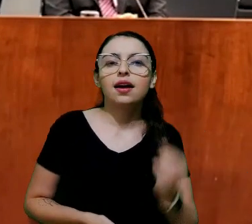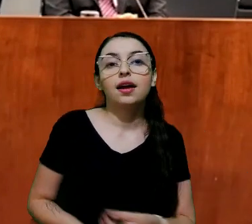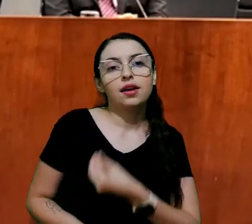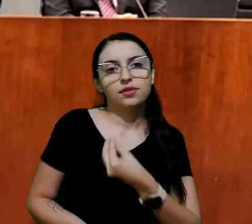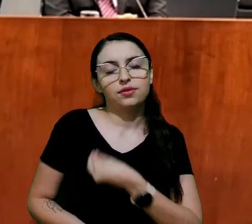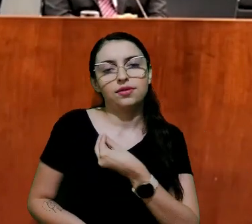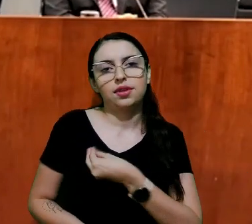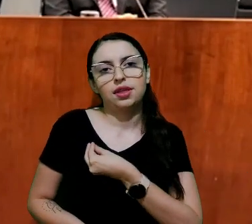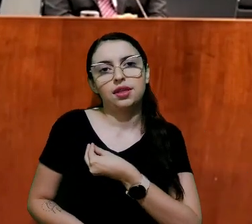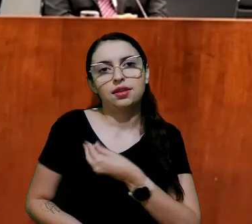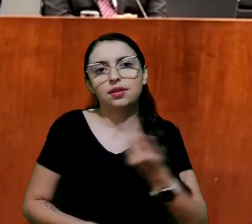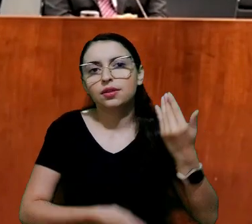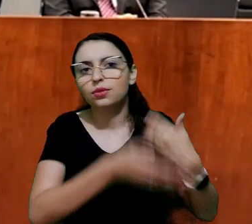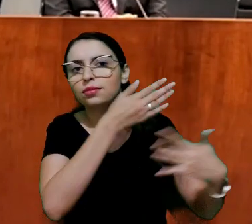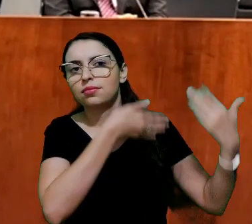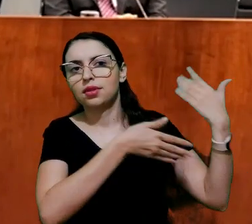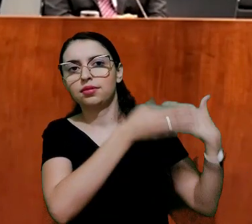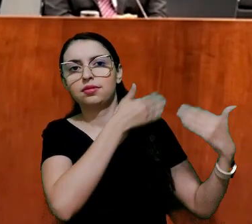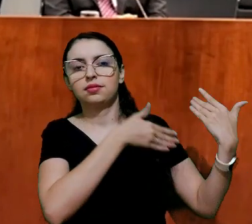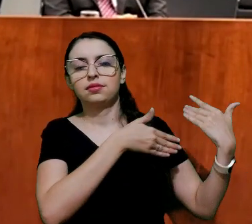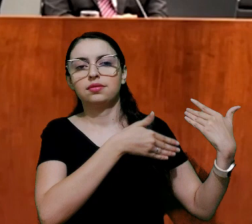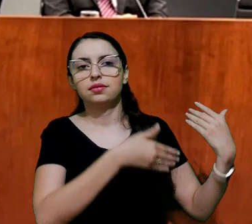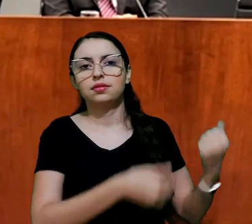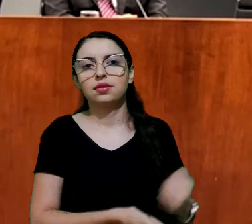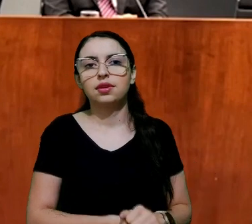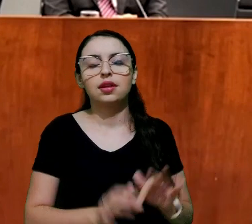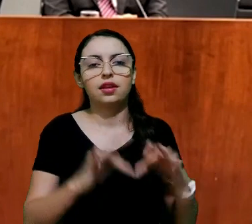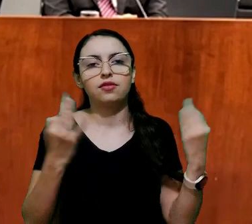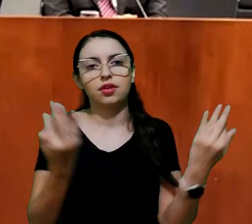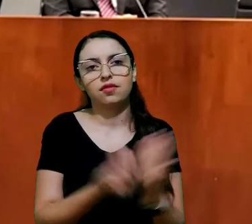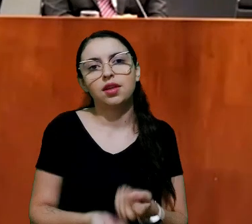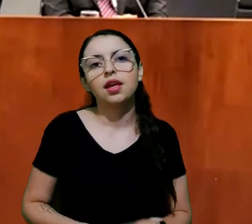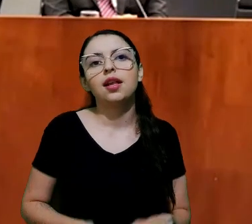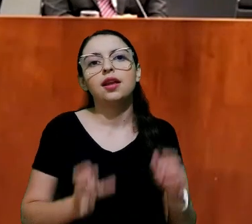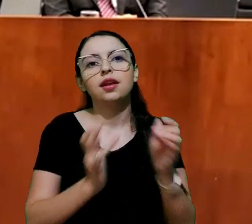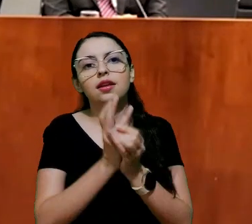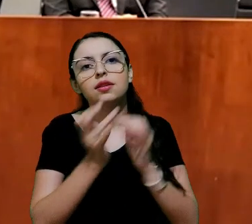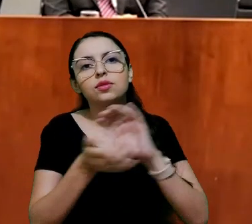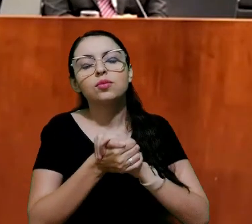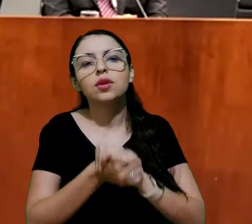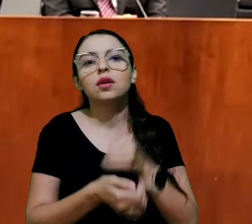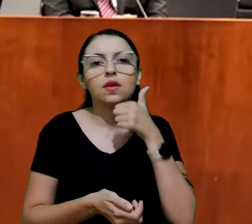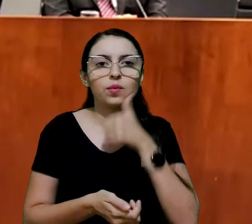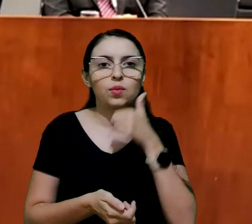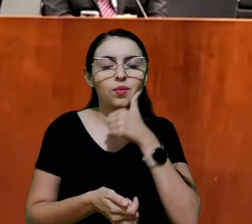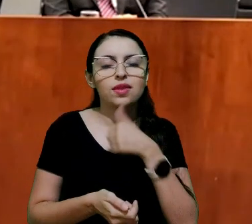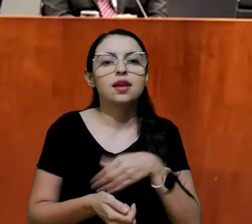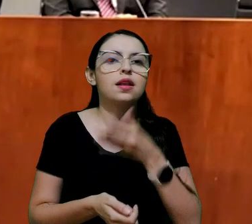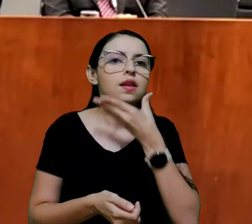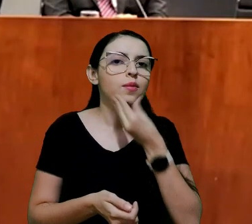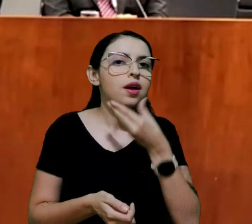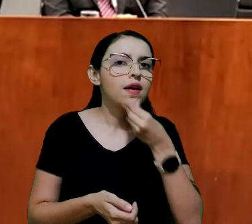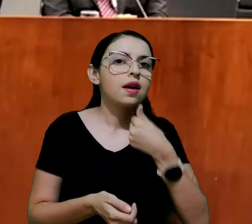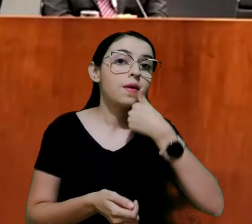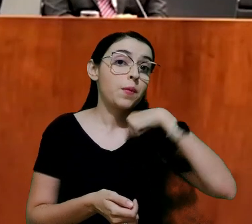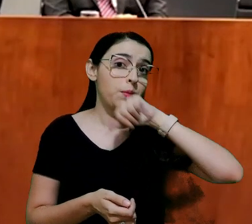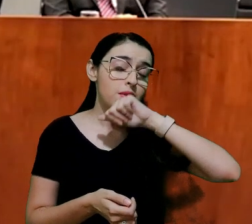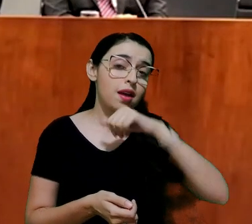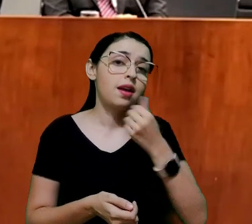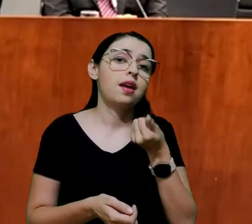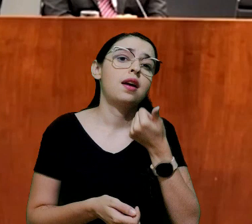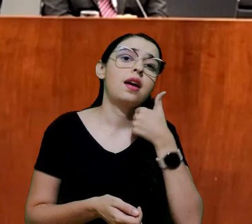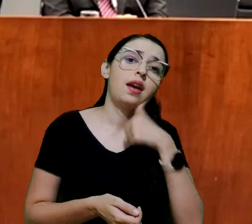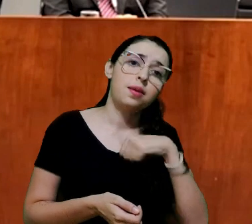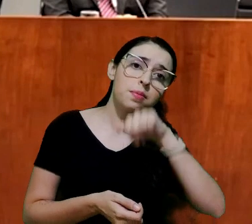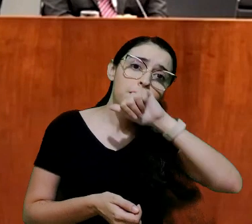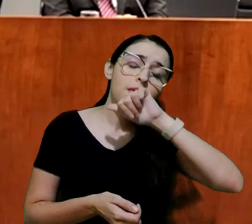antecessor, do seu marido, da sua esposa, ou do seu pai, ou da sua mãe, que estão,